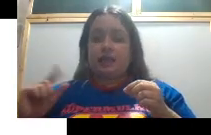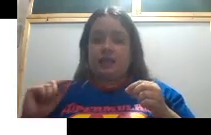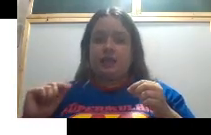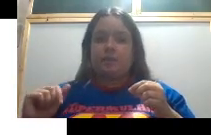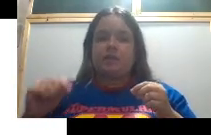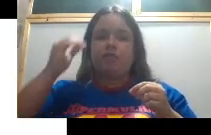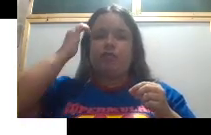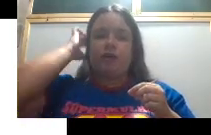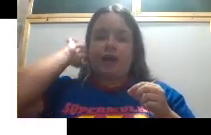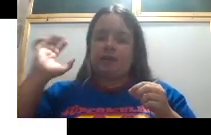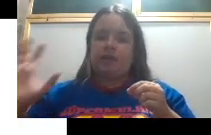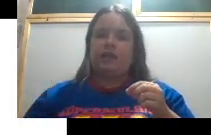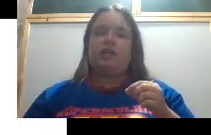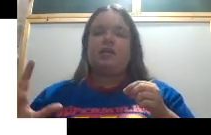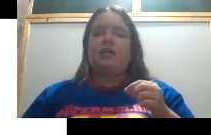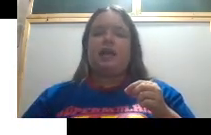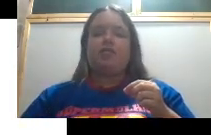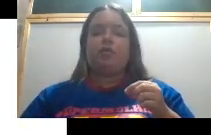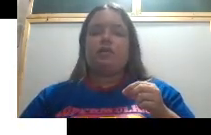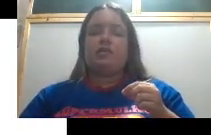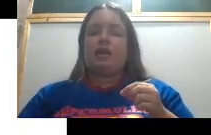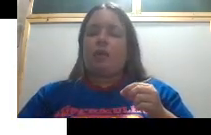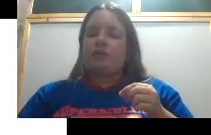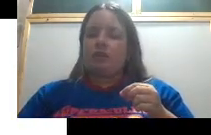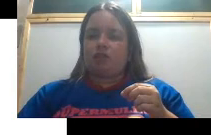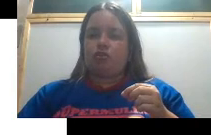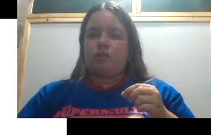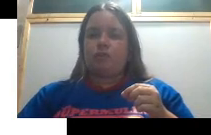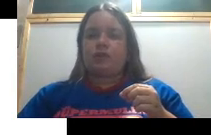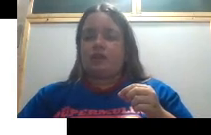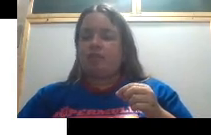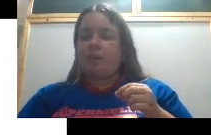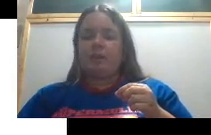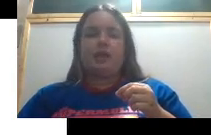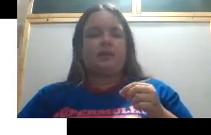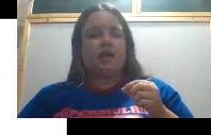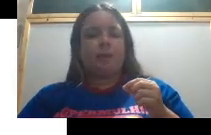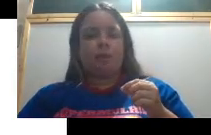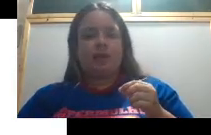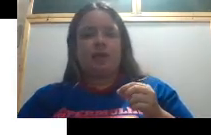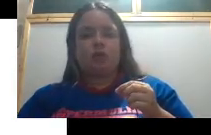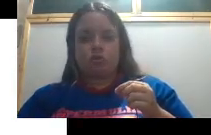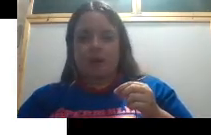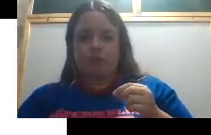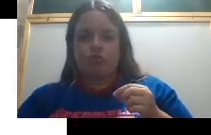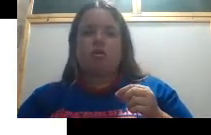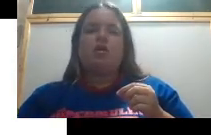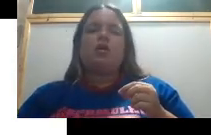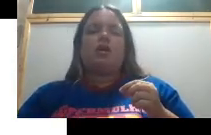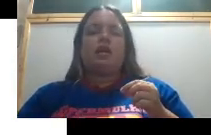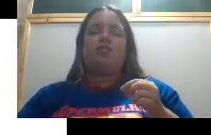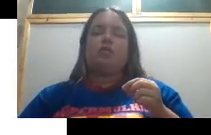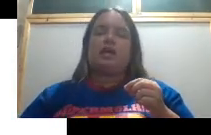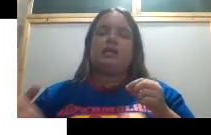é essa daqui foi a bandeira ela falou utilizar a quatro dias mas pela primeira bandeira republicana do nosso